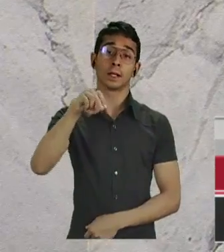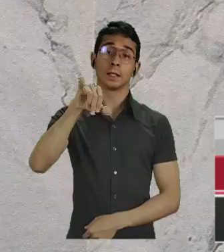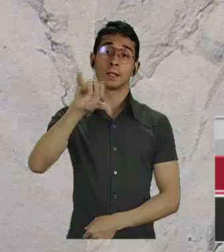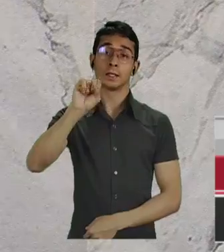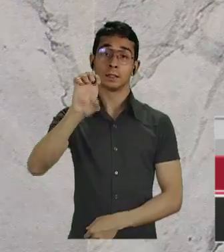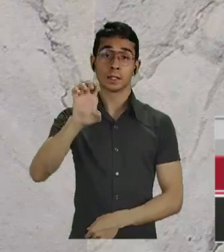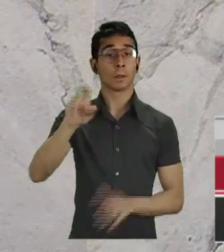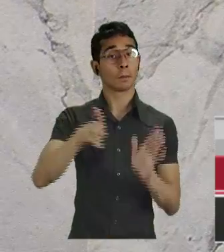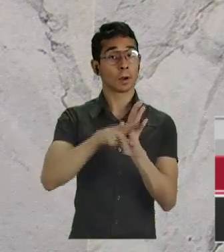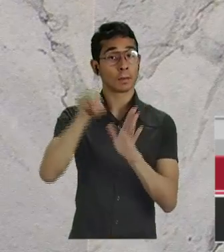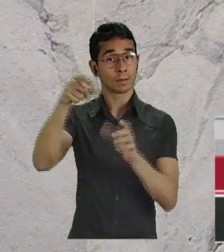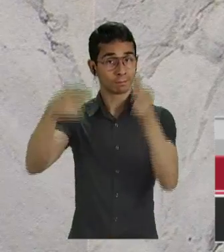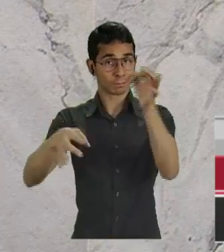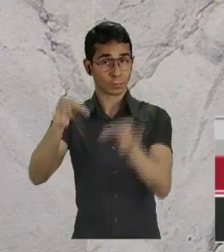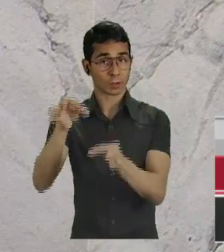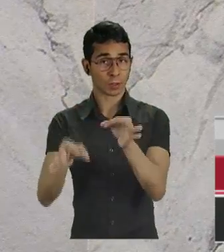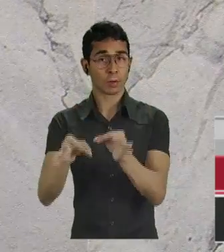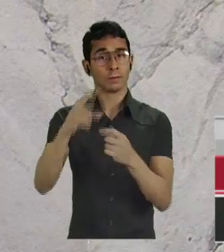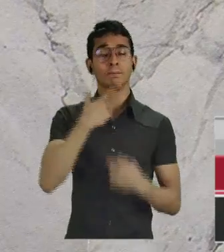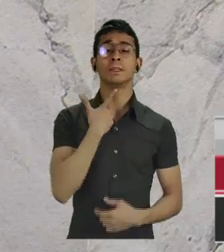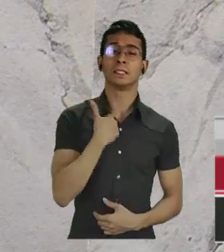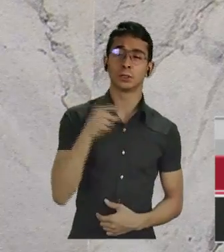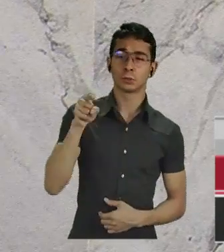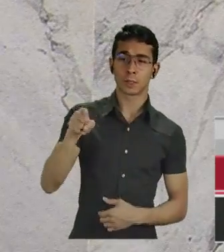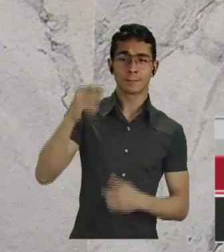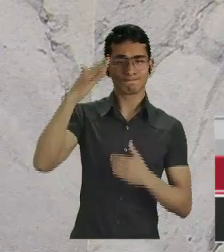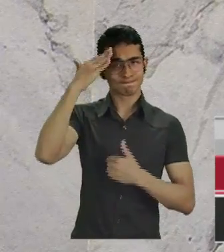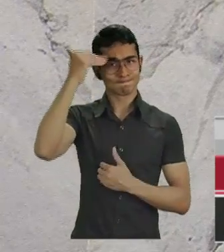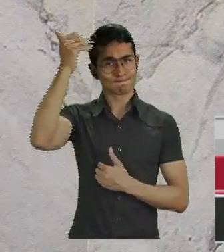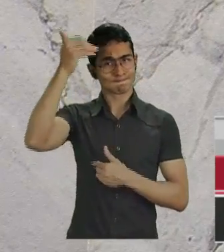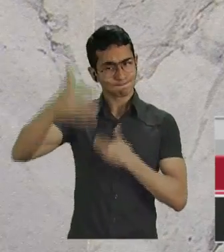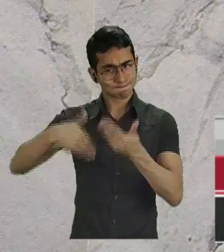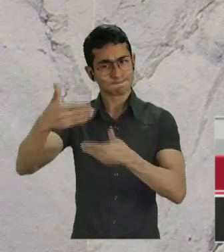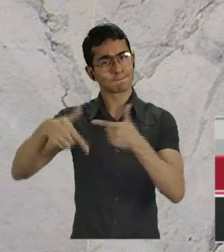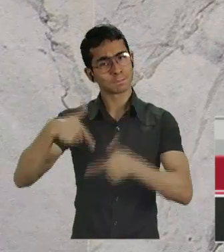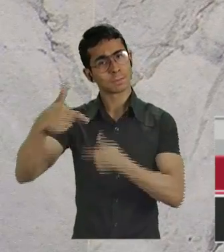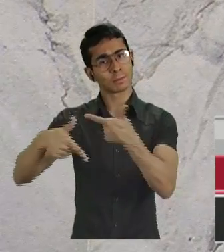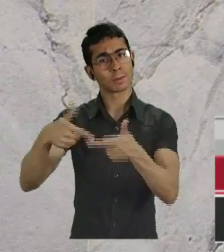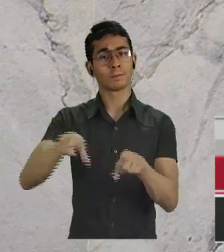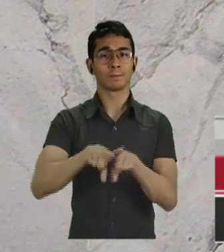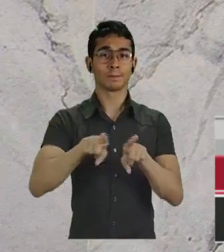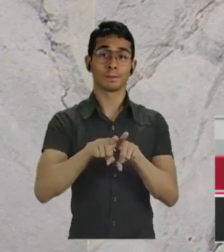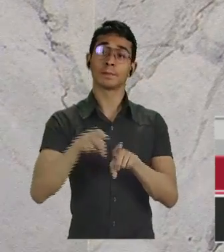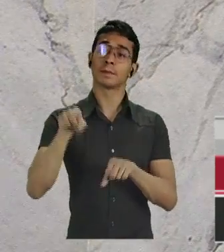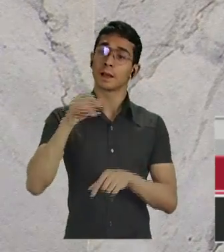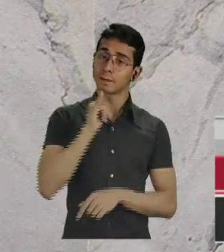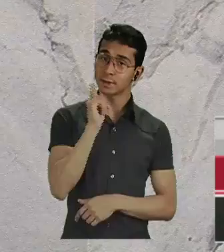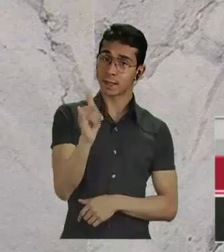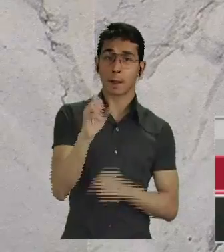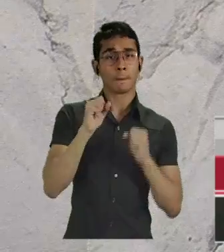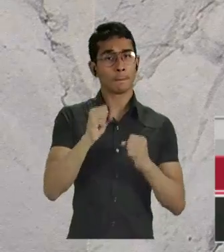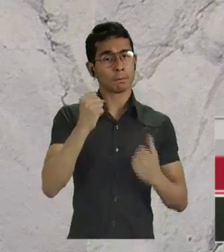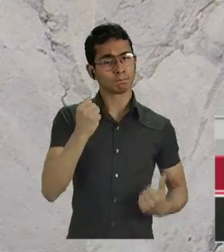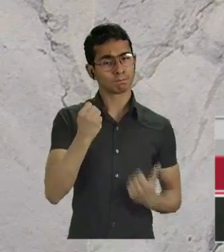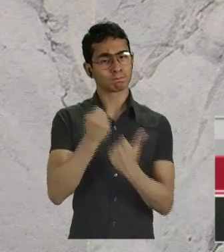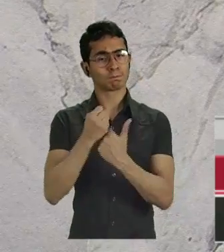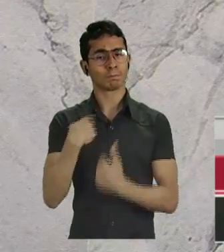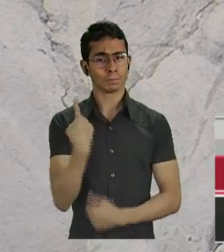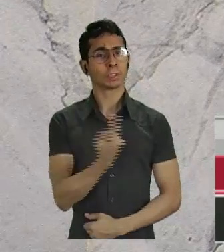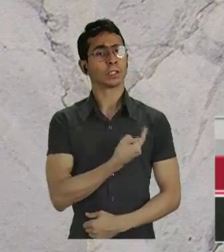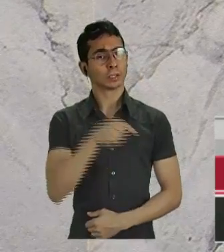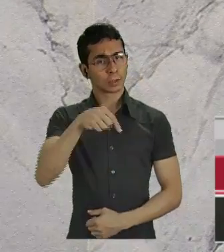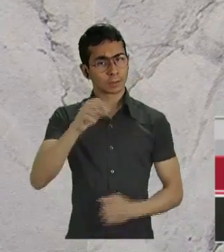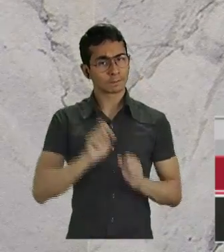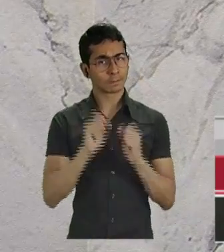justiça desejar muito sucesso nas missões que ela executará e dizer a defensoria conte conosco nessa casa também a